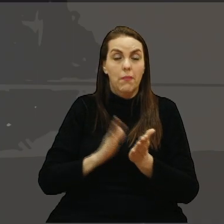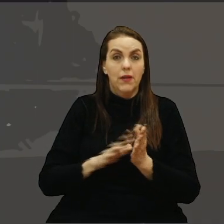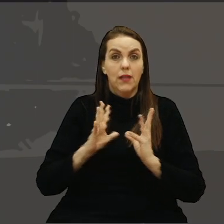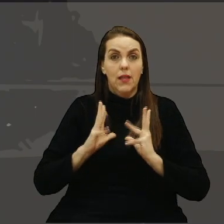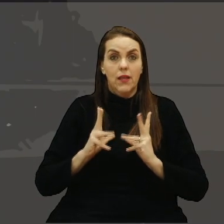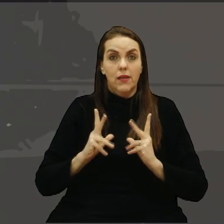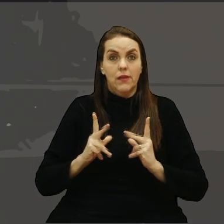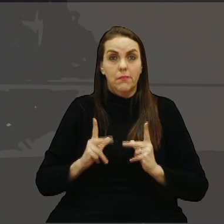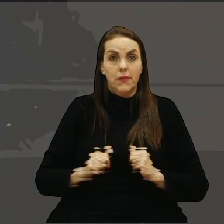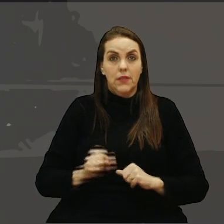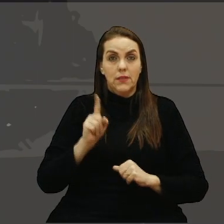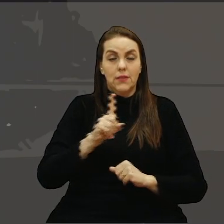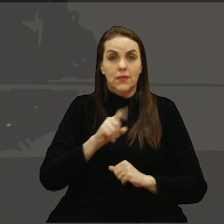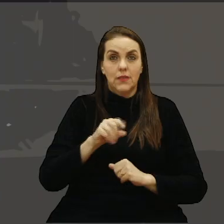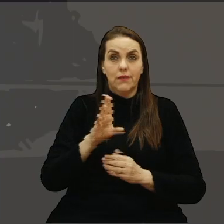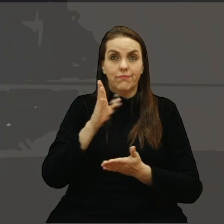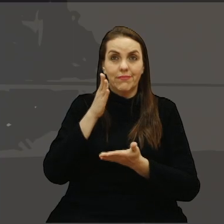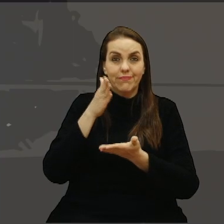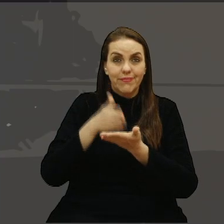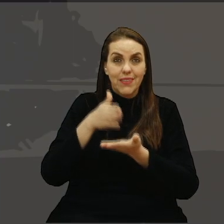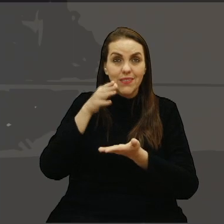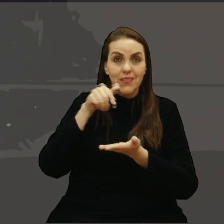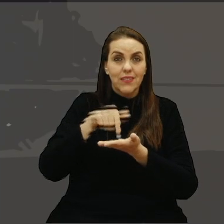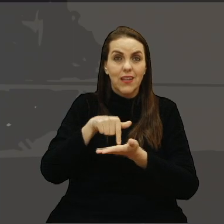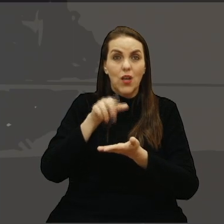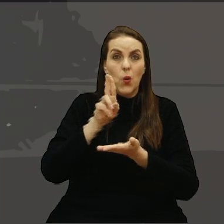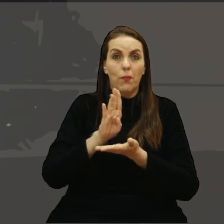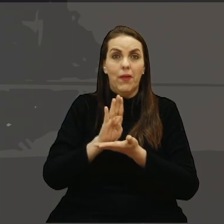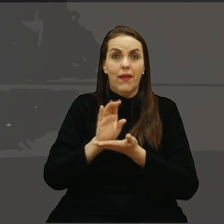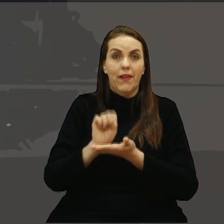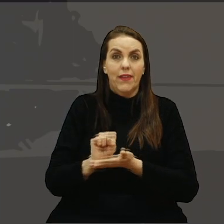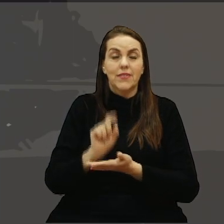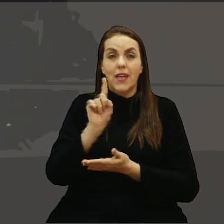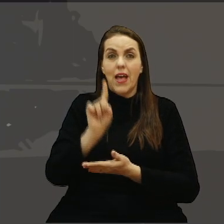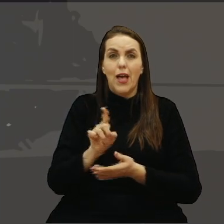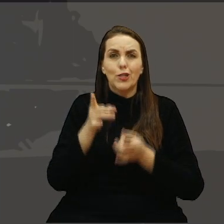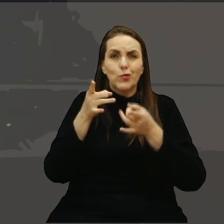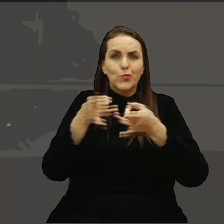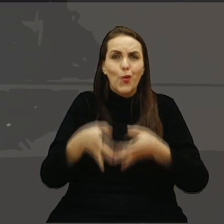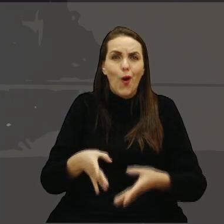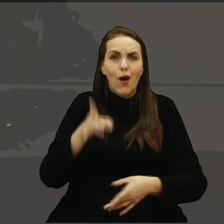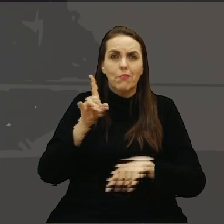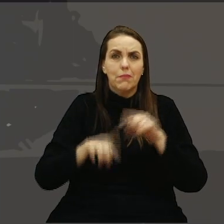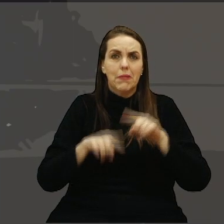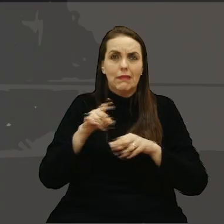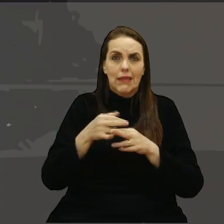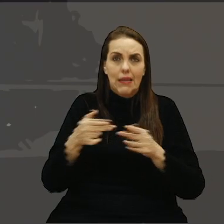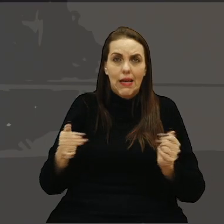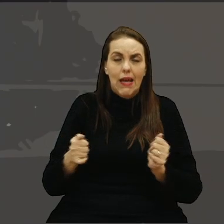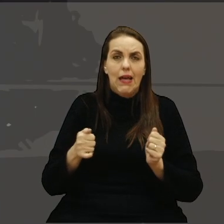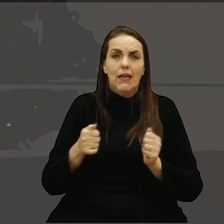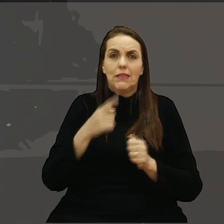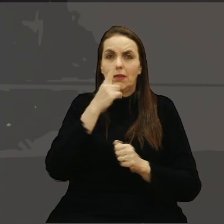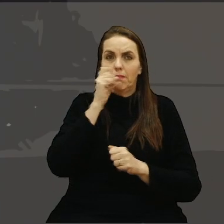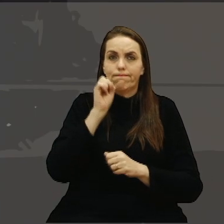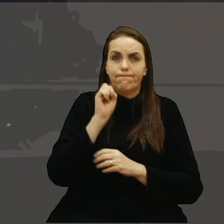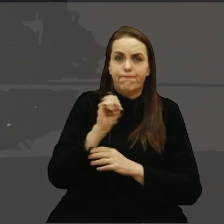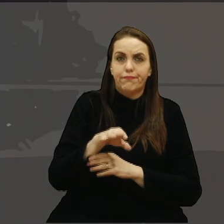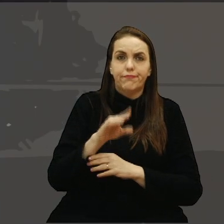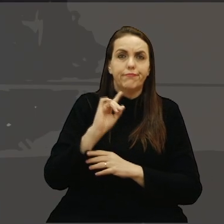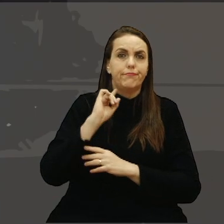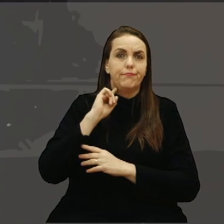no centro da UBS, que é sobras de materiais, entulhos,